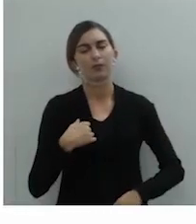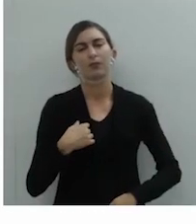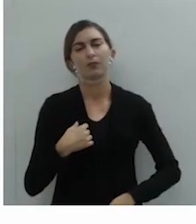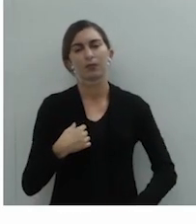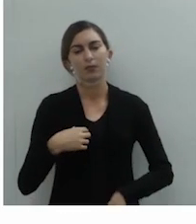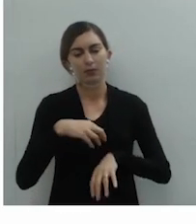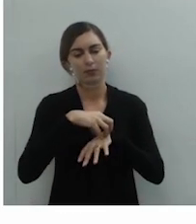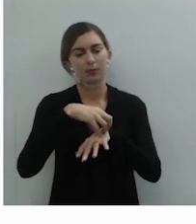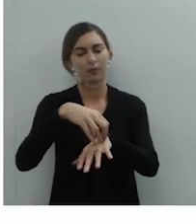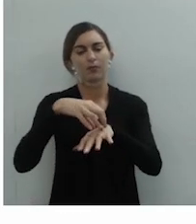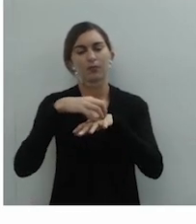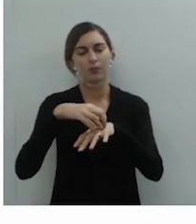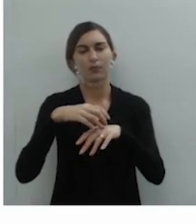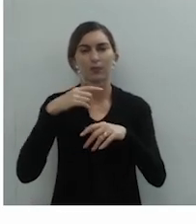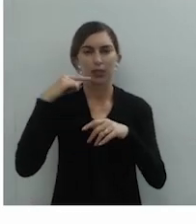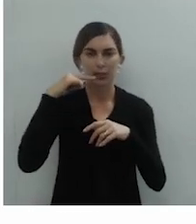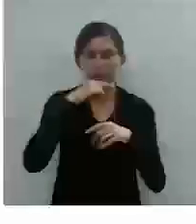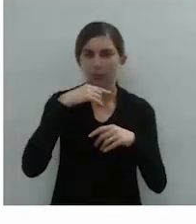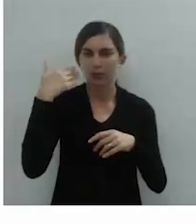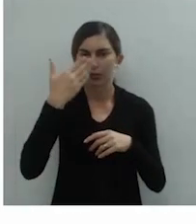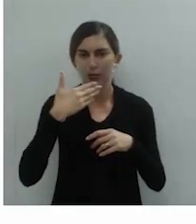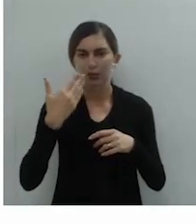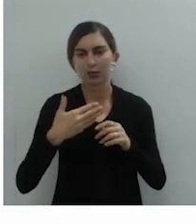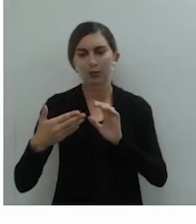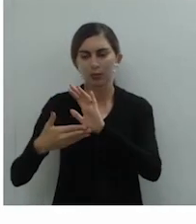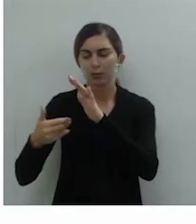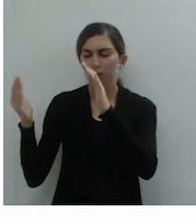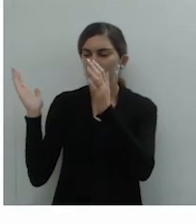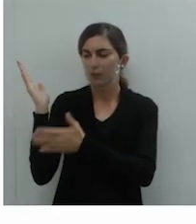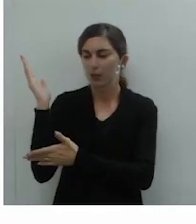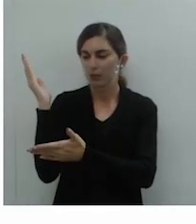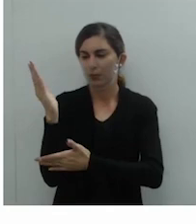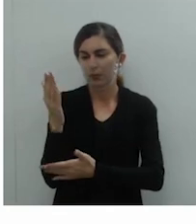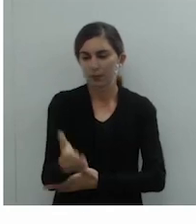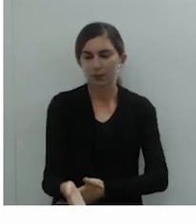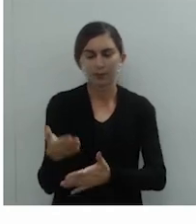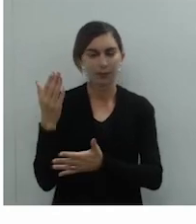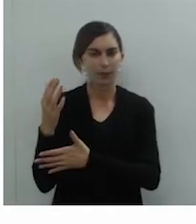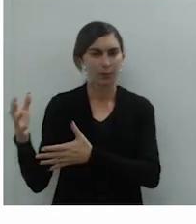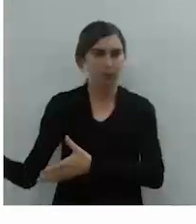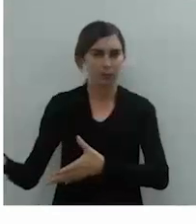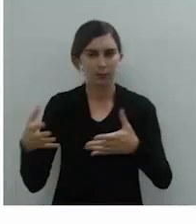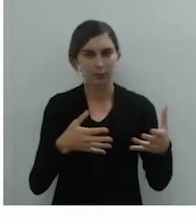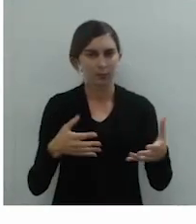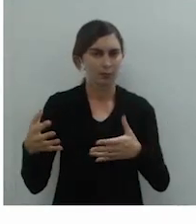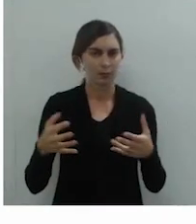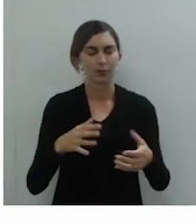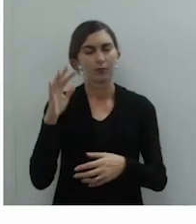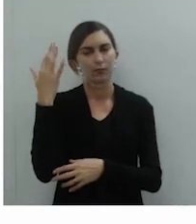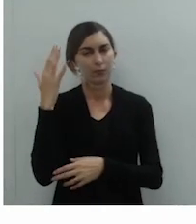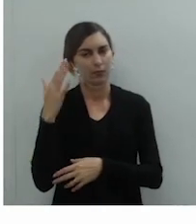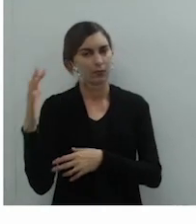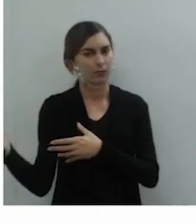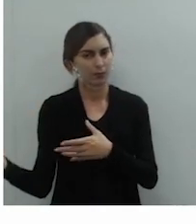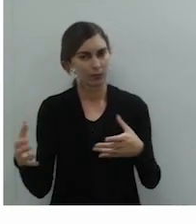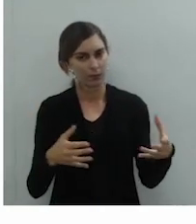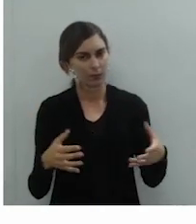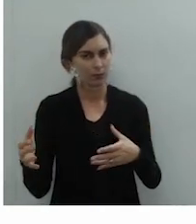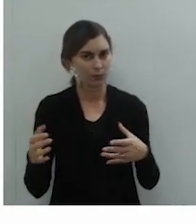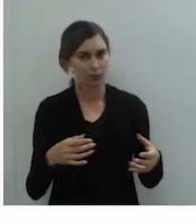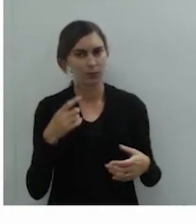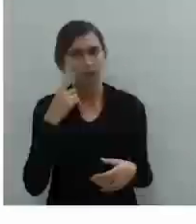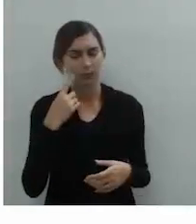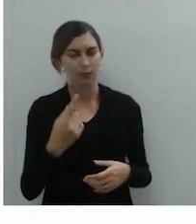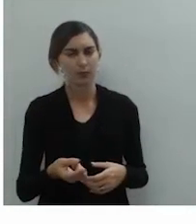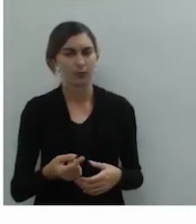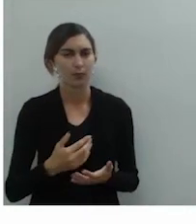transportar a cana retirada, o pau-brasil. Então, vem essa